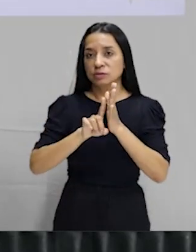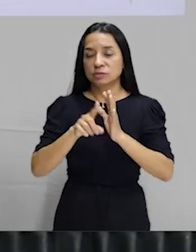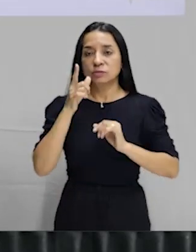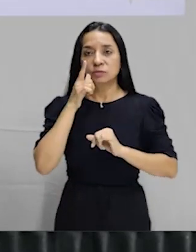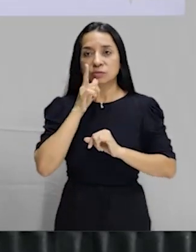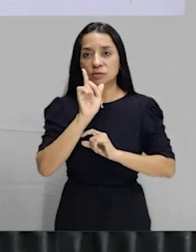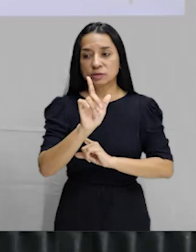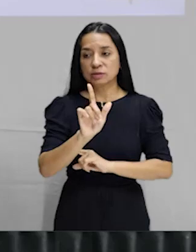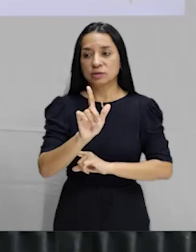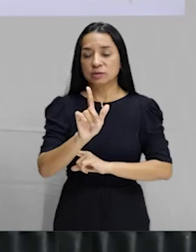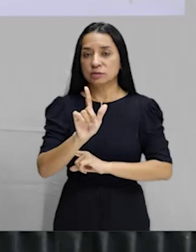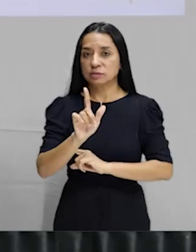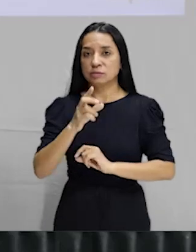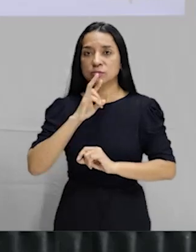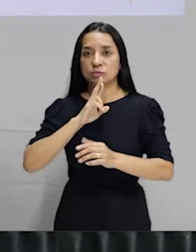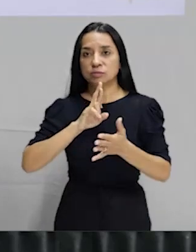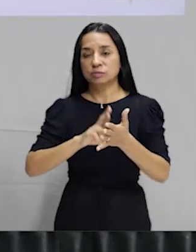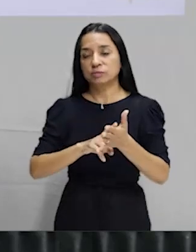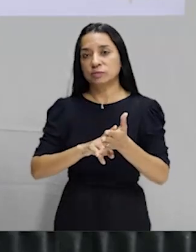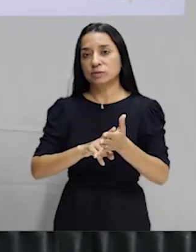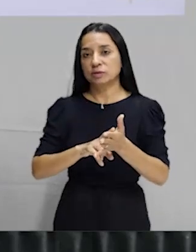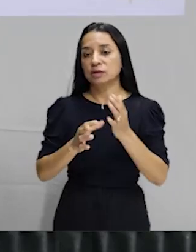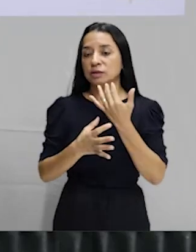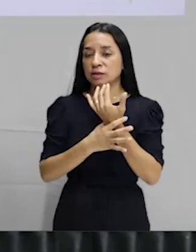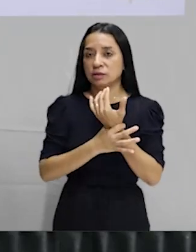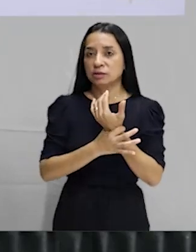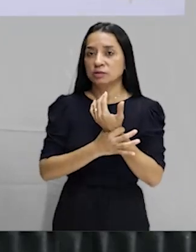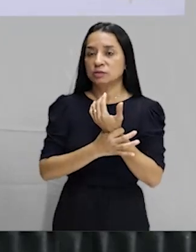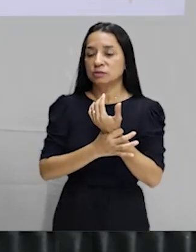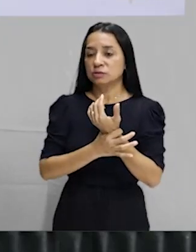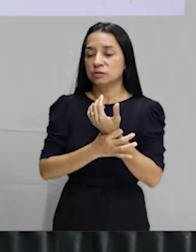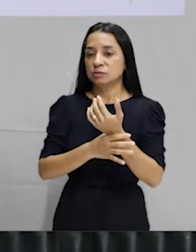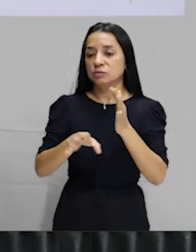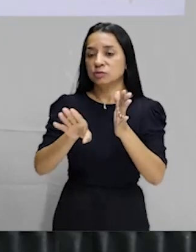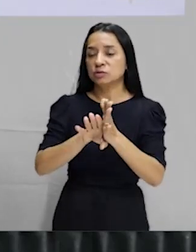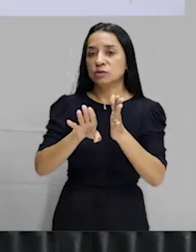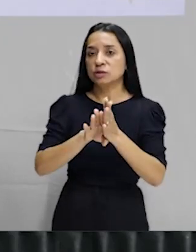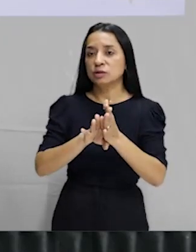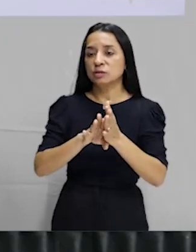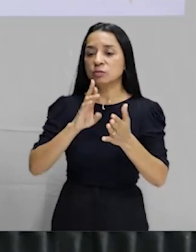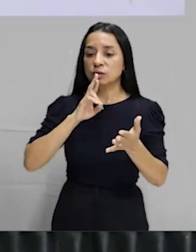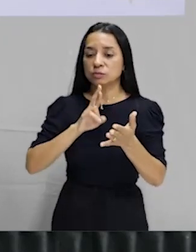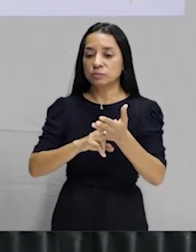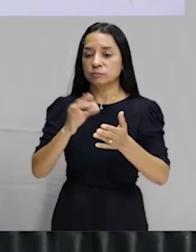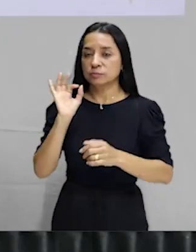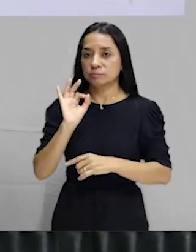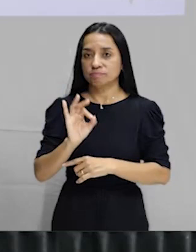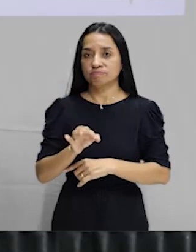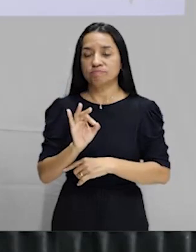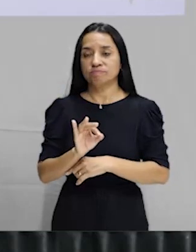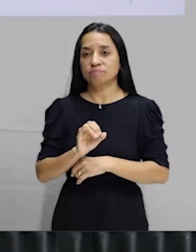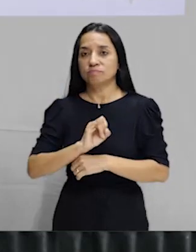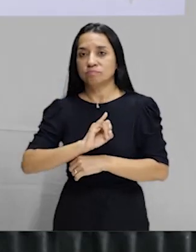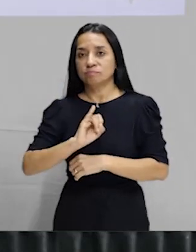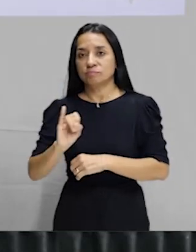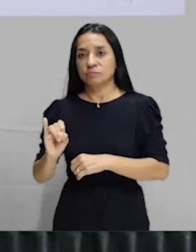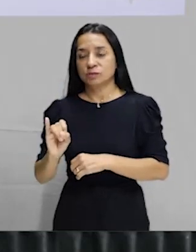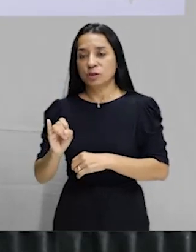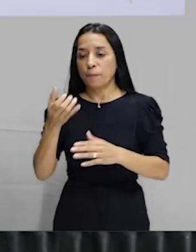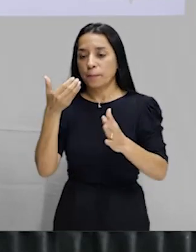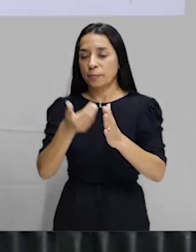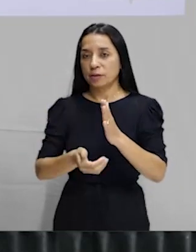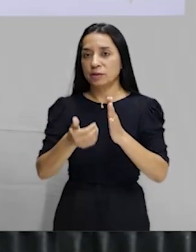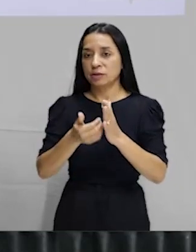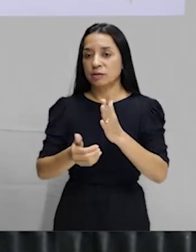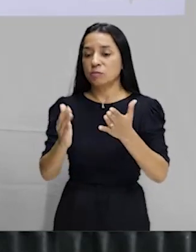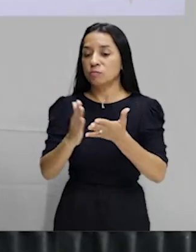conseguisse, né, tentar responder e garantir que você estava chegando no resultado correto, tá bom? Se por acaso você